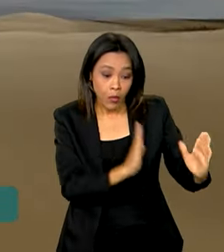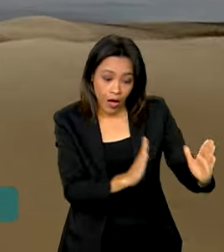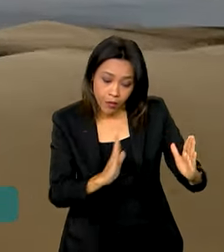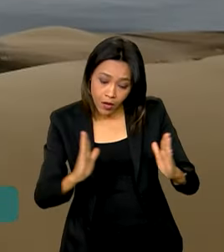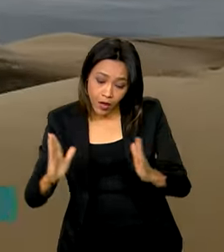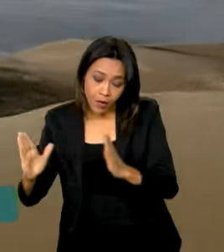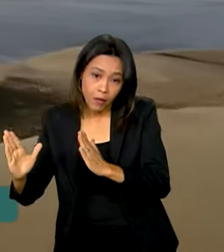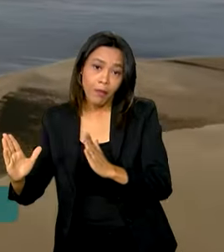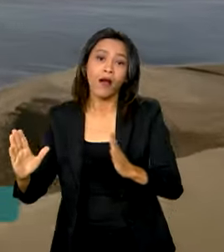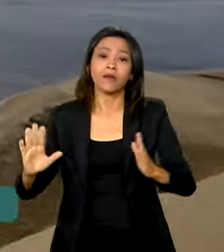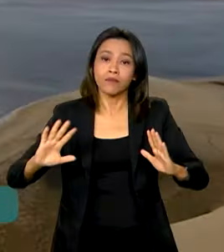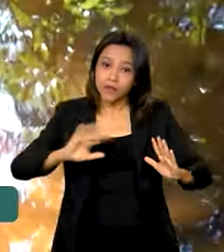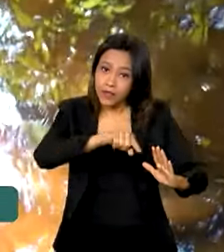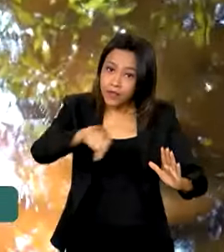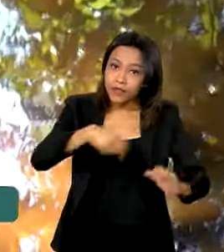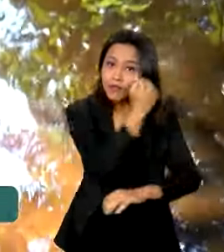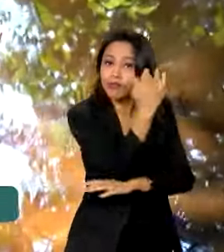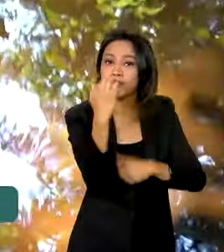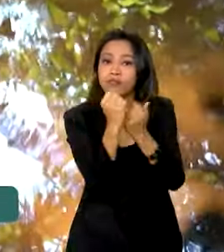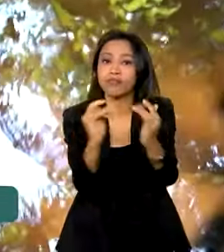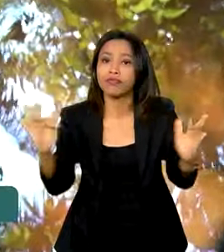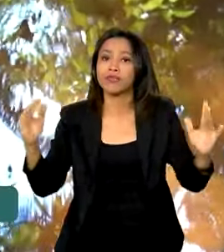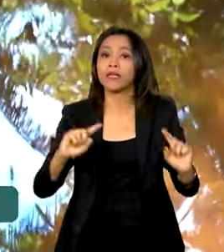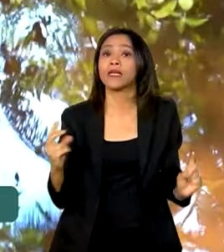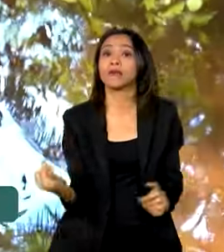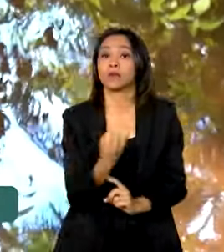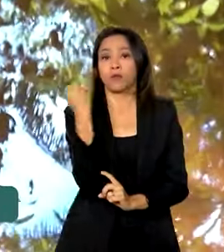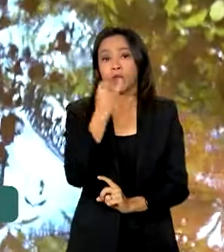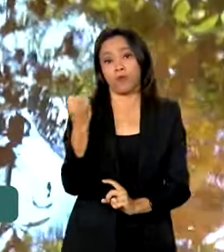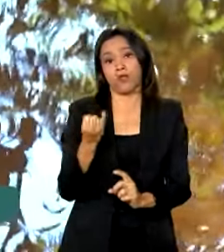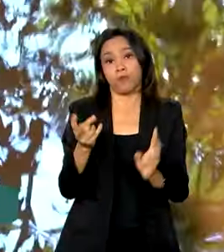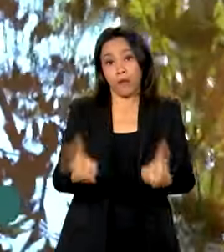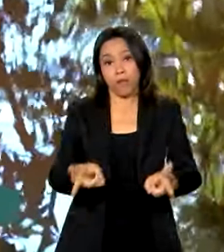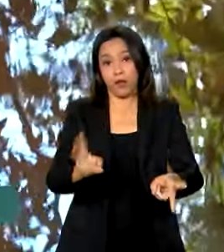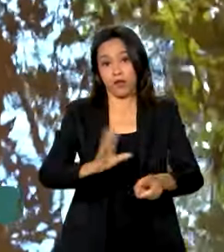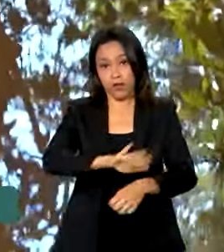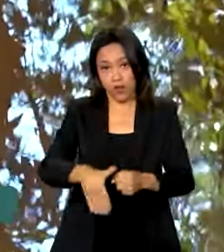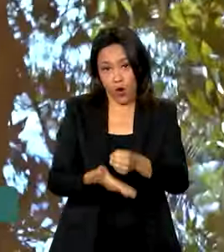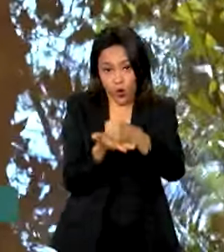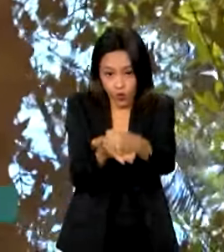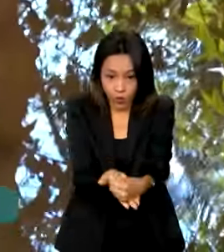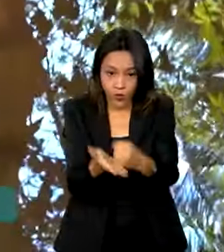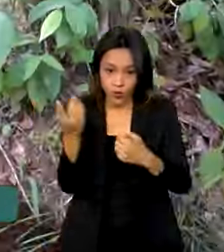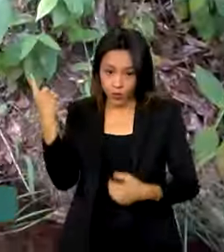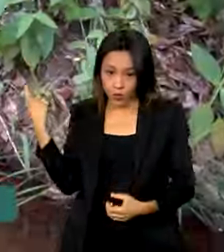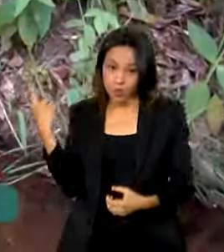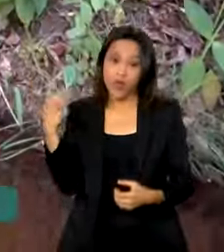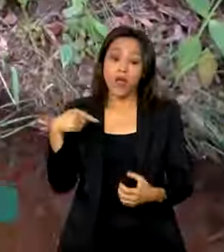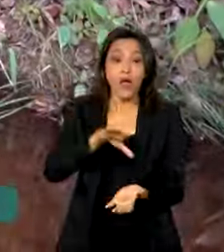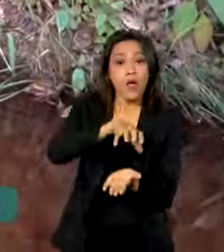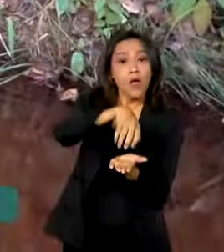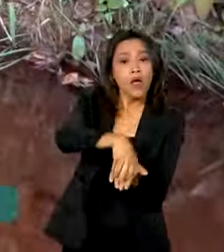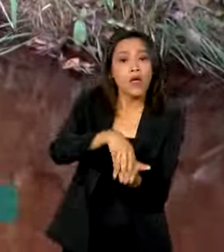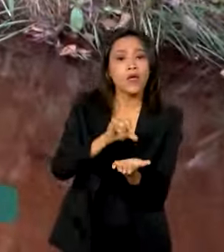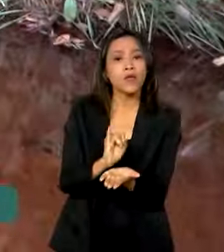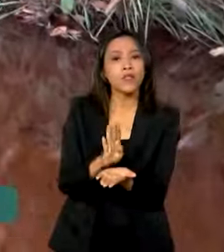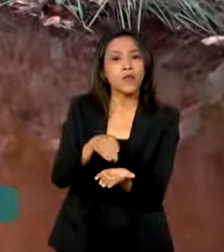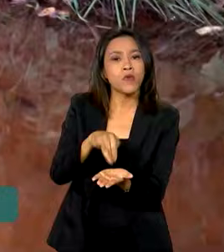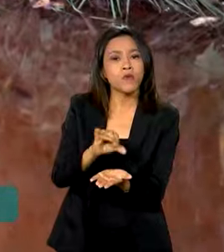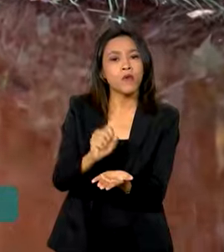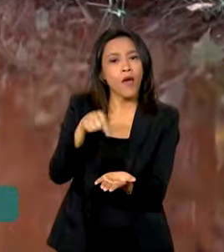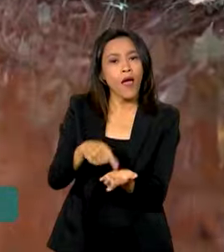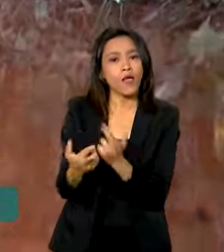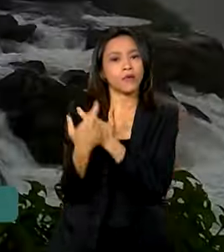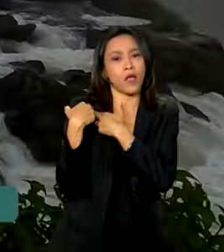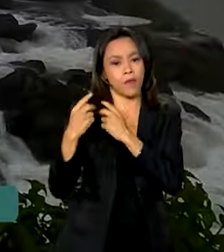ecológicos, essenciais para a preservação da biodiversidade. O órgão é responsável, por exemplo, pela administração pública